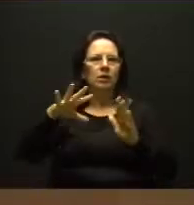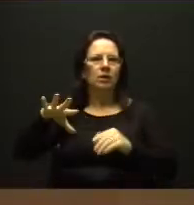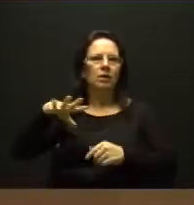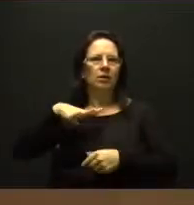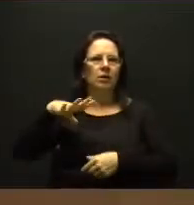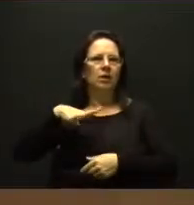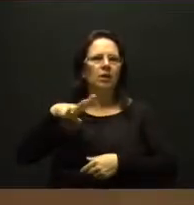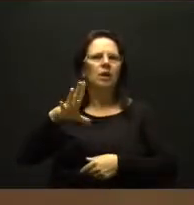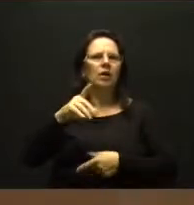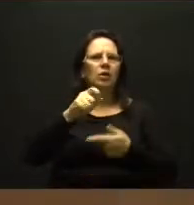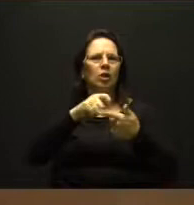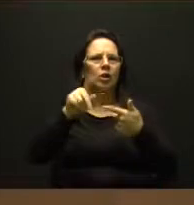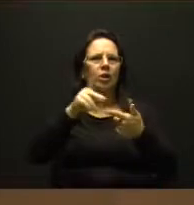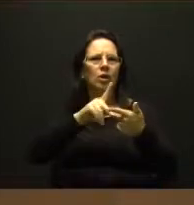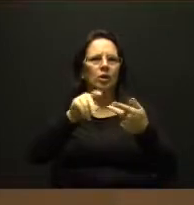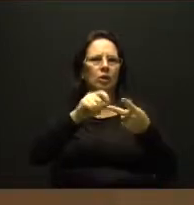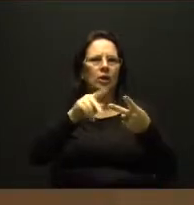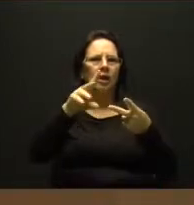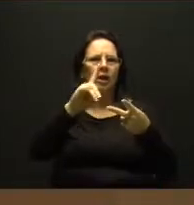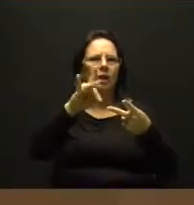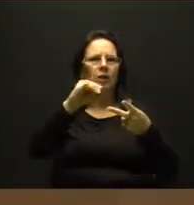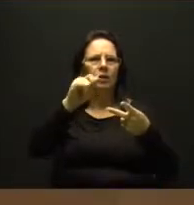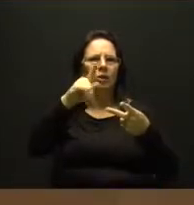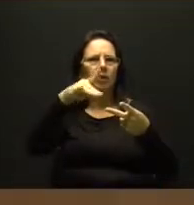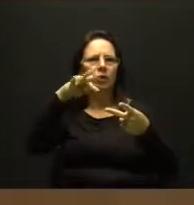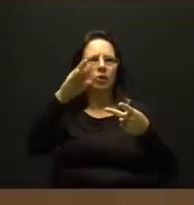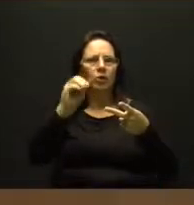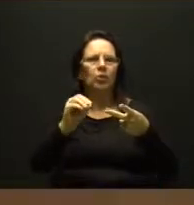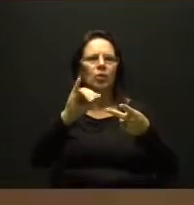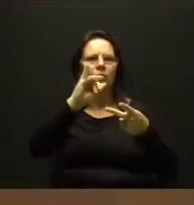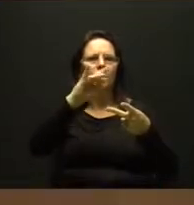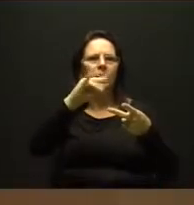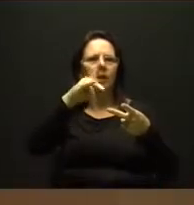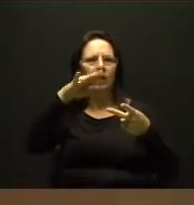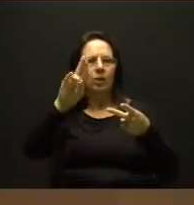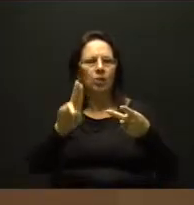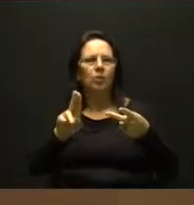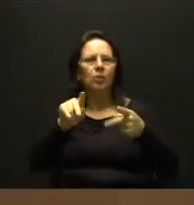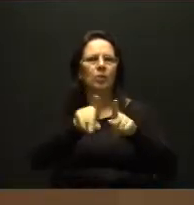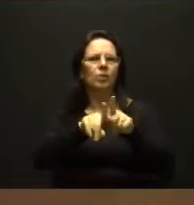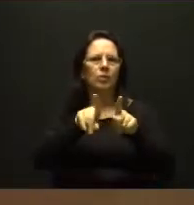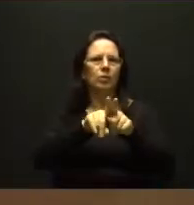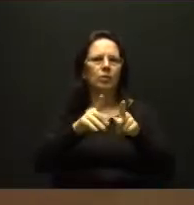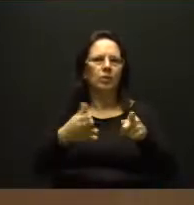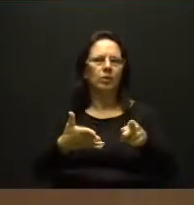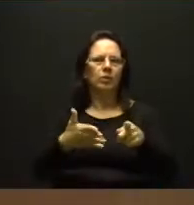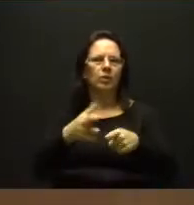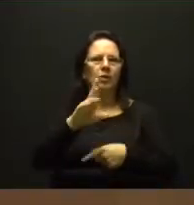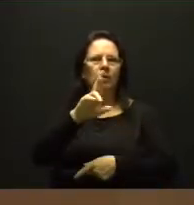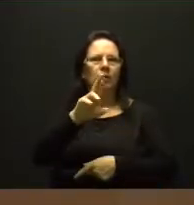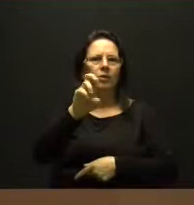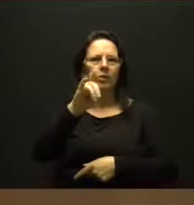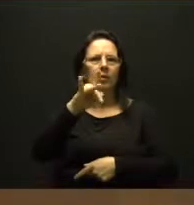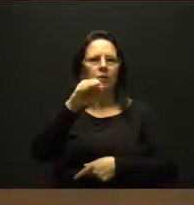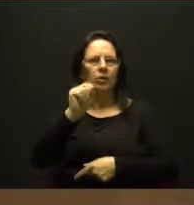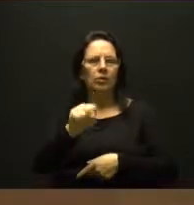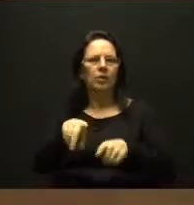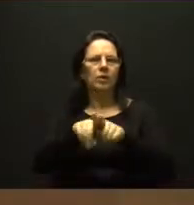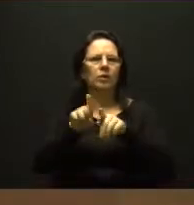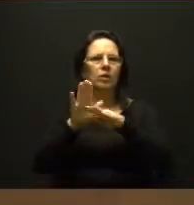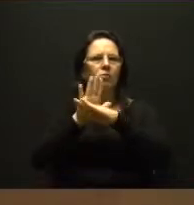descontos pra dar um bom o pt o empreendedor e assim vai o refis seria uma dessas